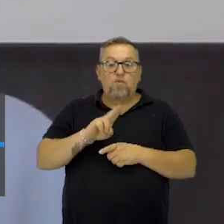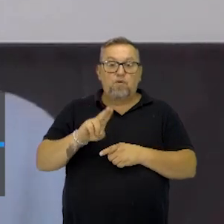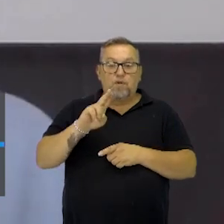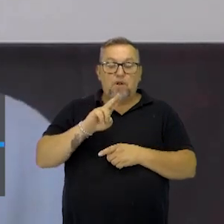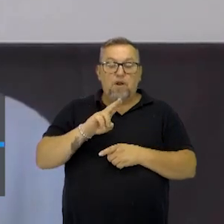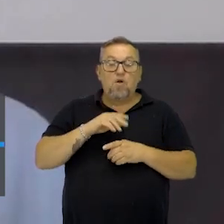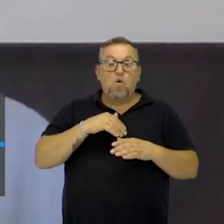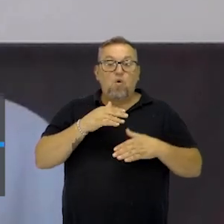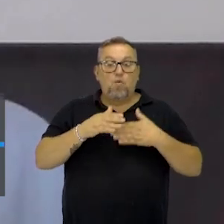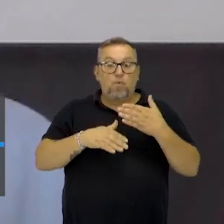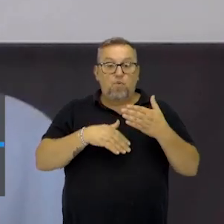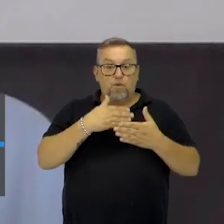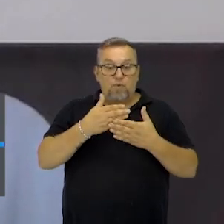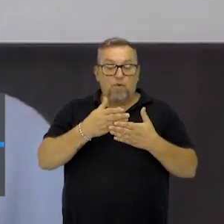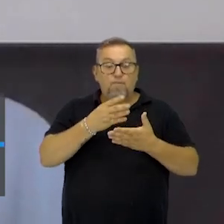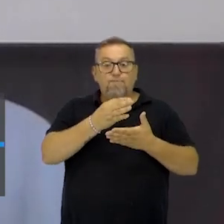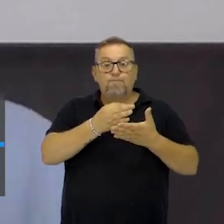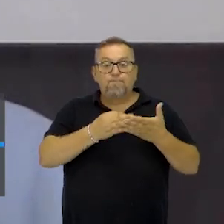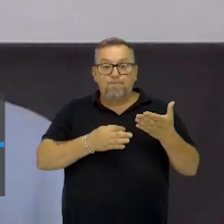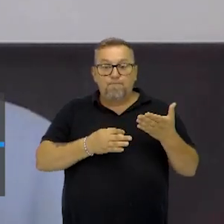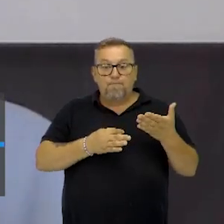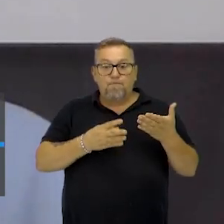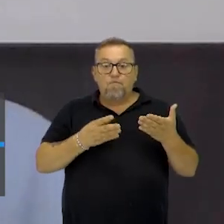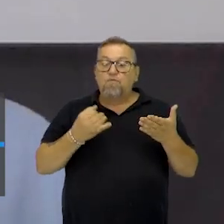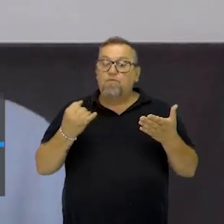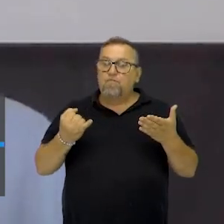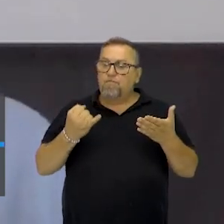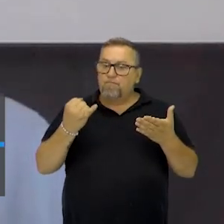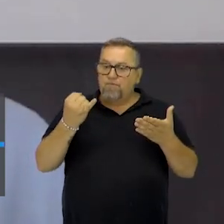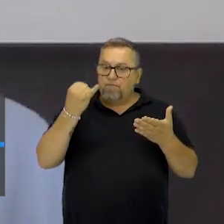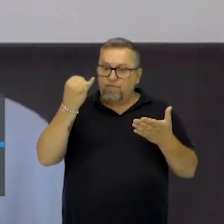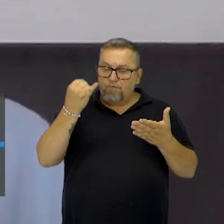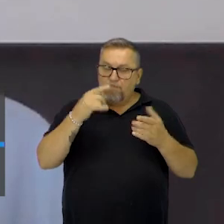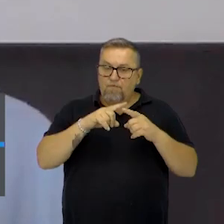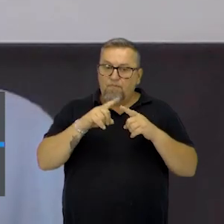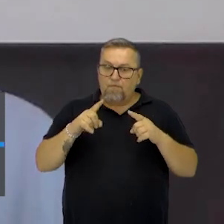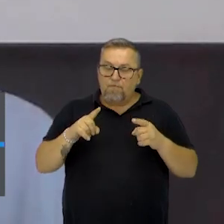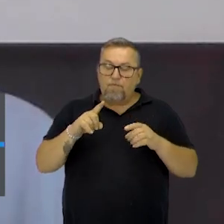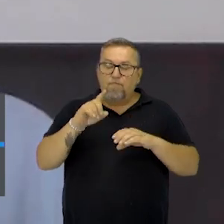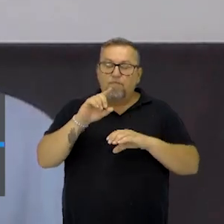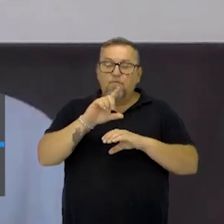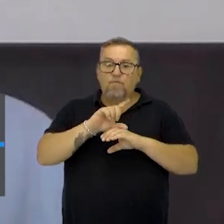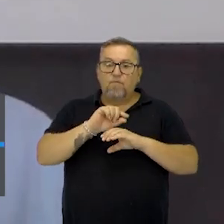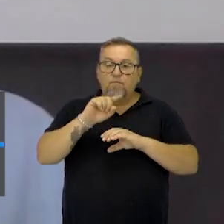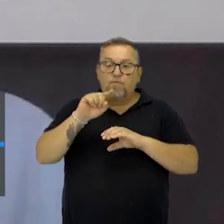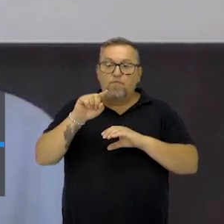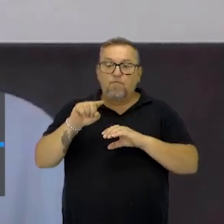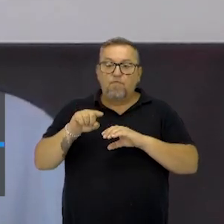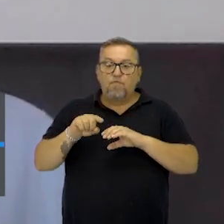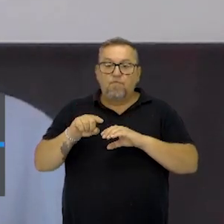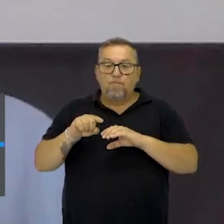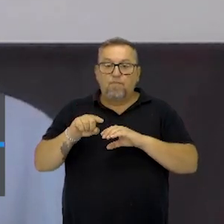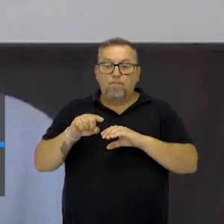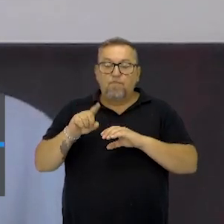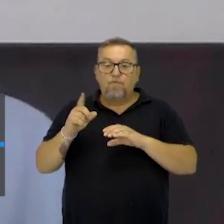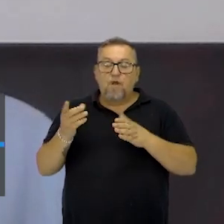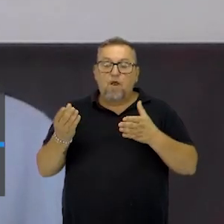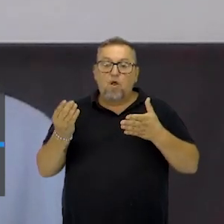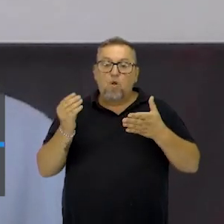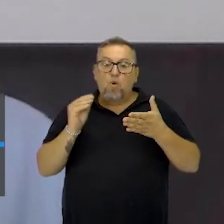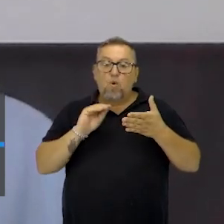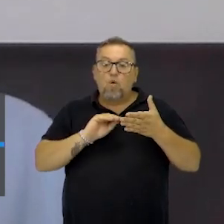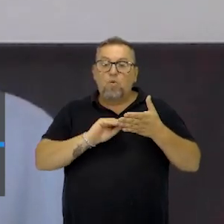dos processos de textualização, né, que é muito importante no artigo de divulgação científica, é justamente a